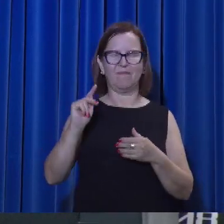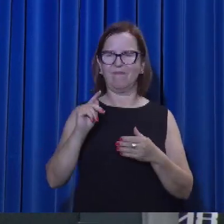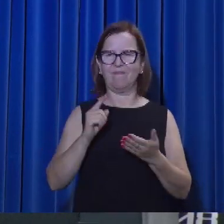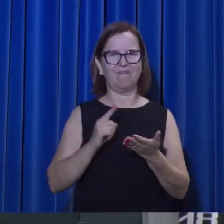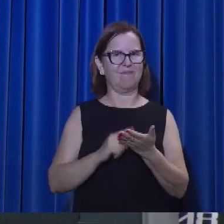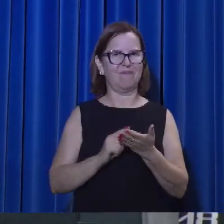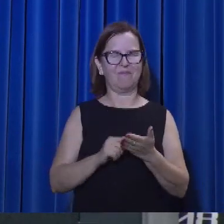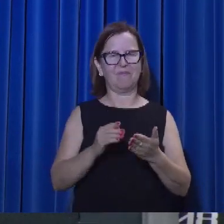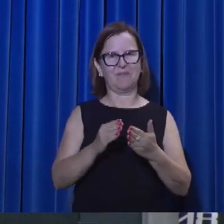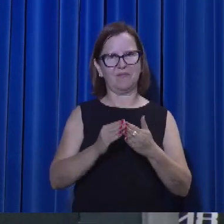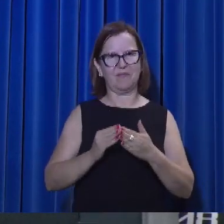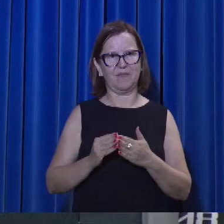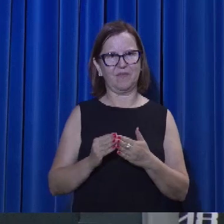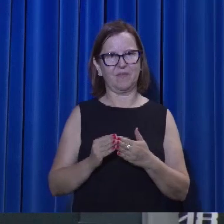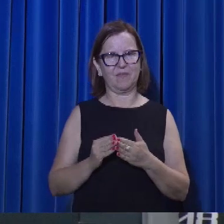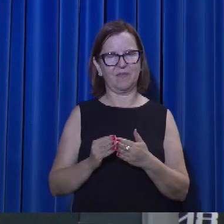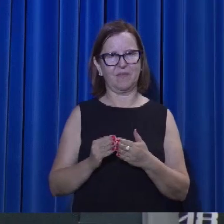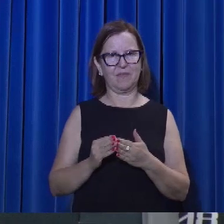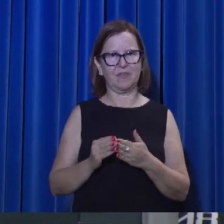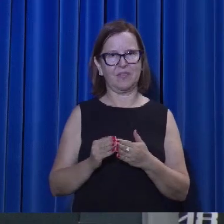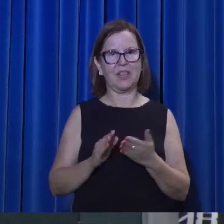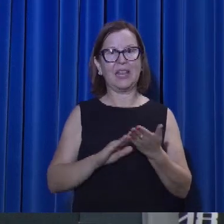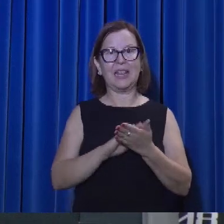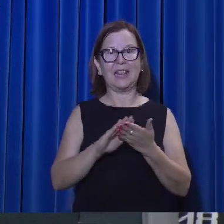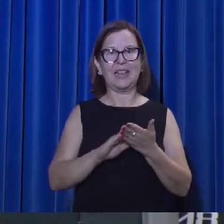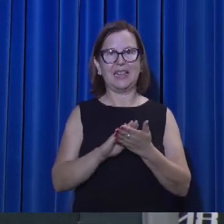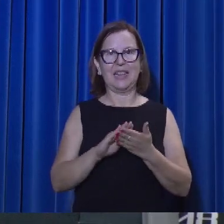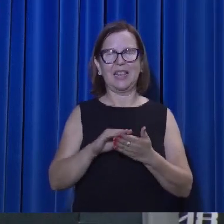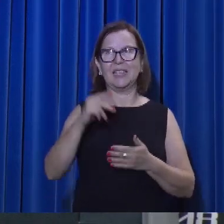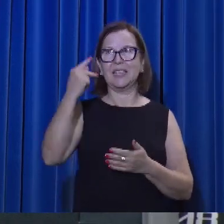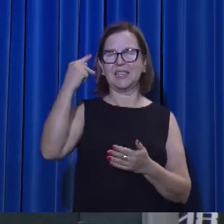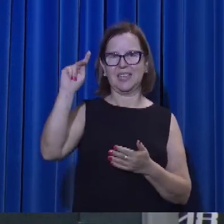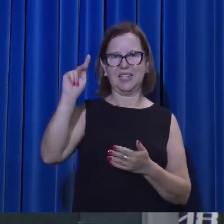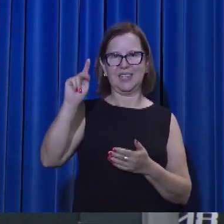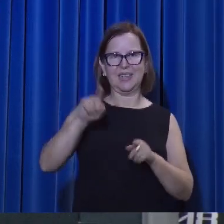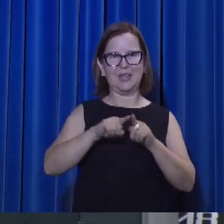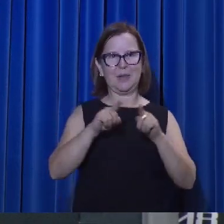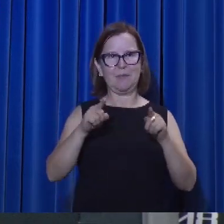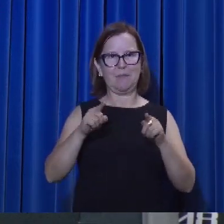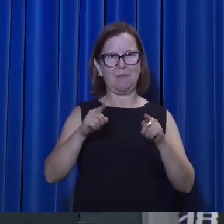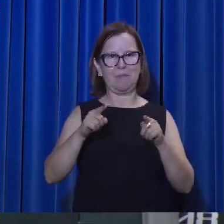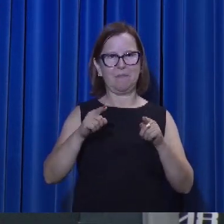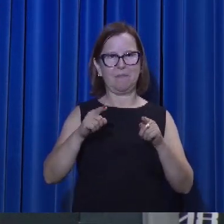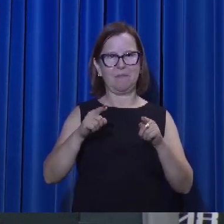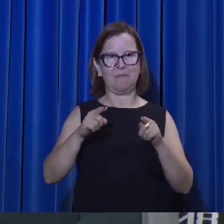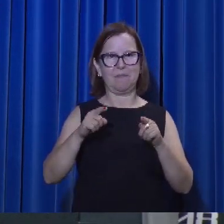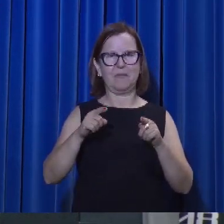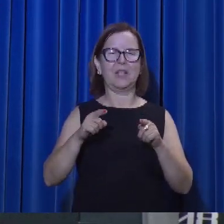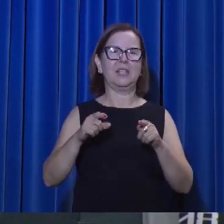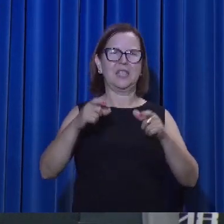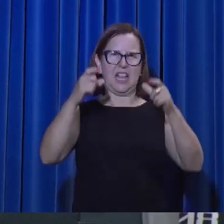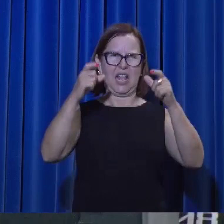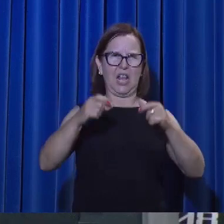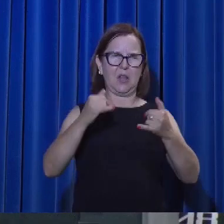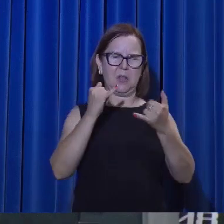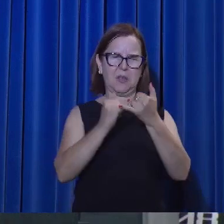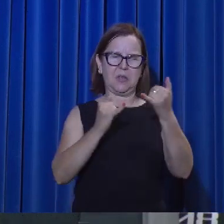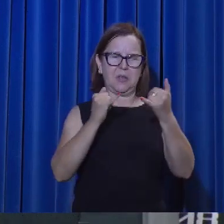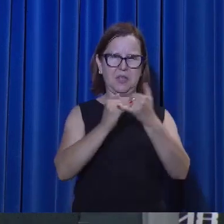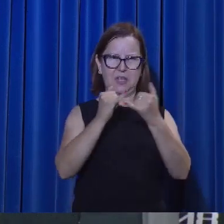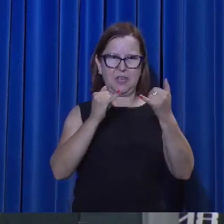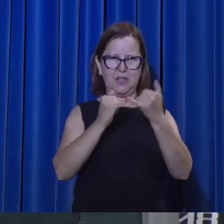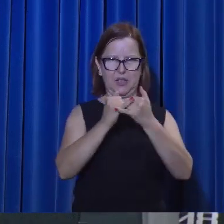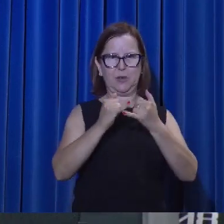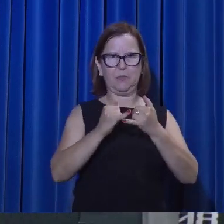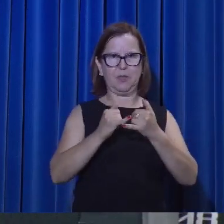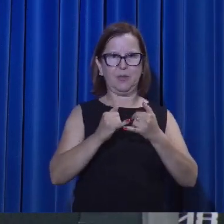emprestado. Enfim, nada era dele, mas a coroa de espinhos que ele usou e a cruz que carregou para ser nela